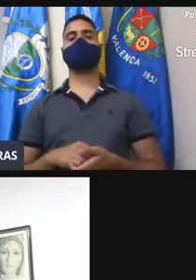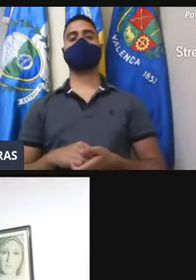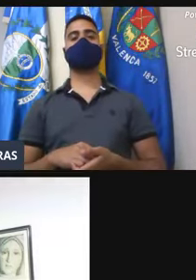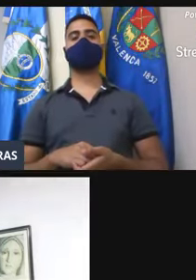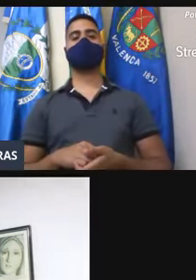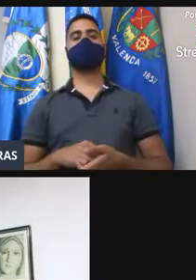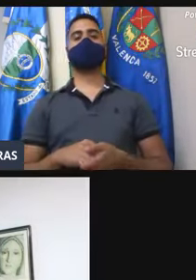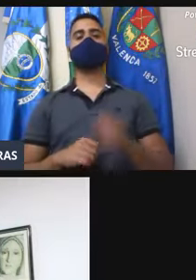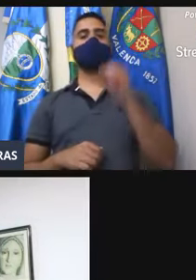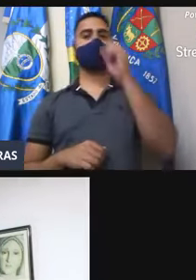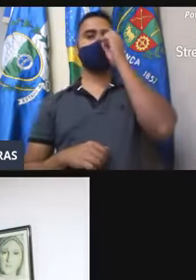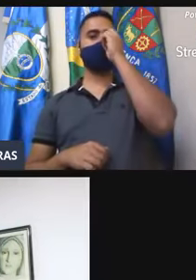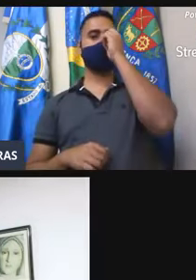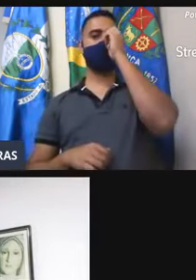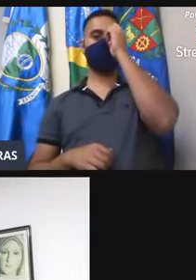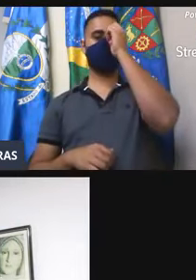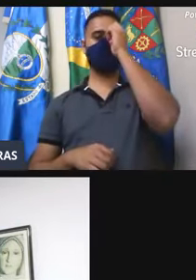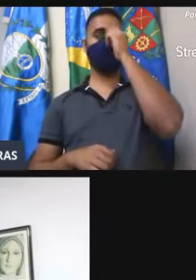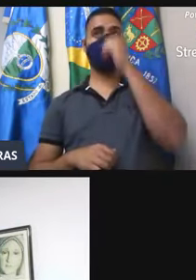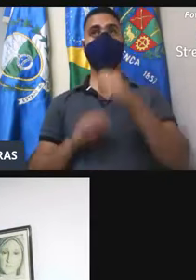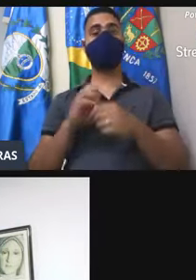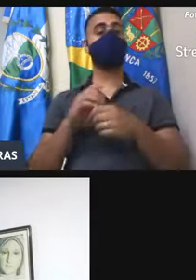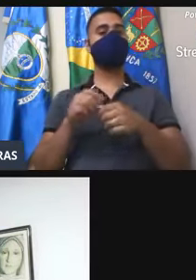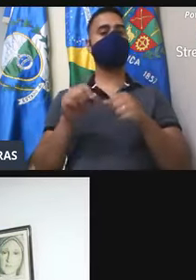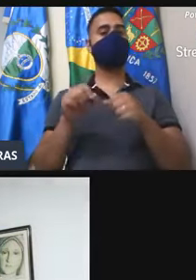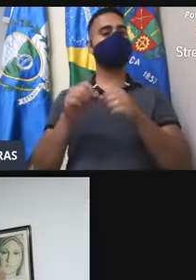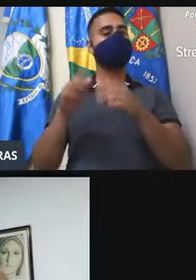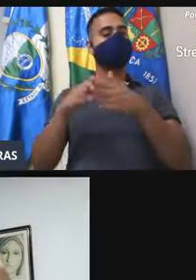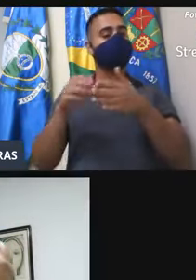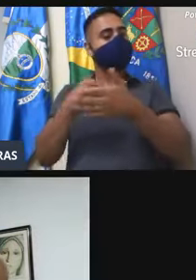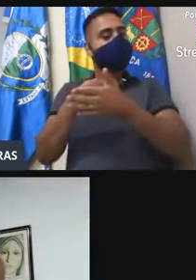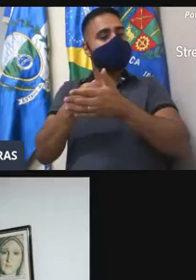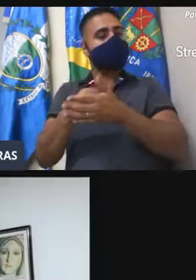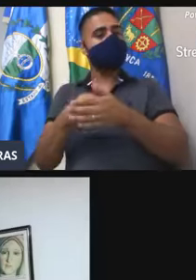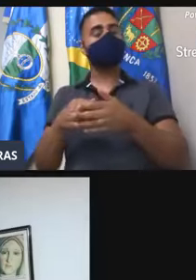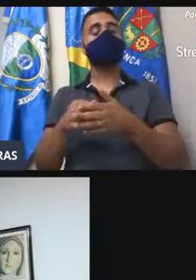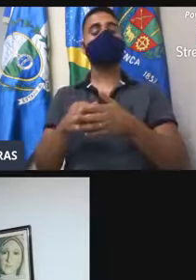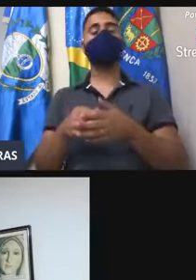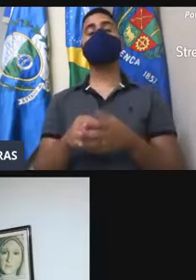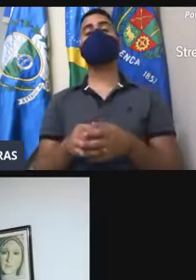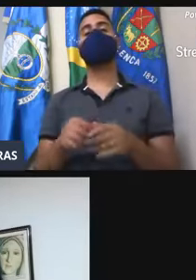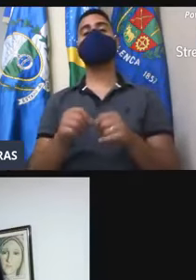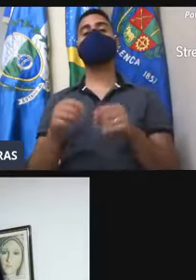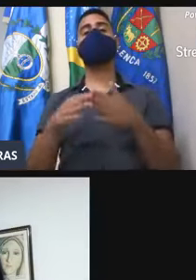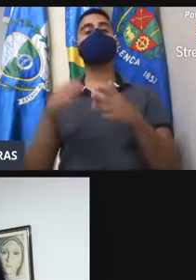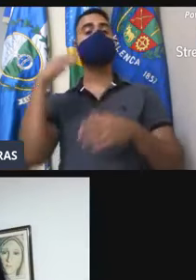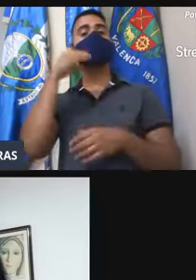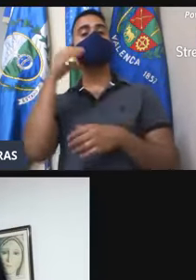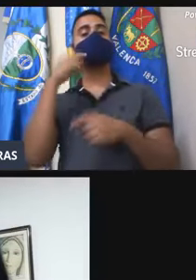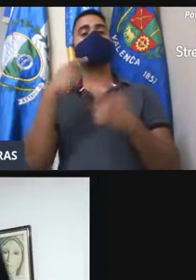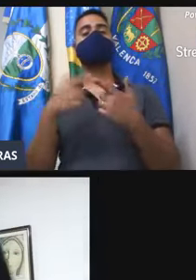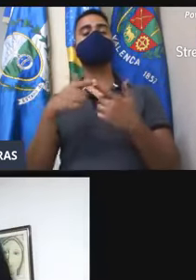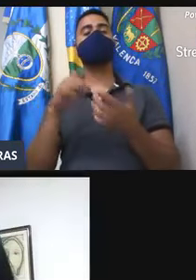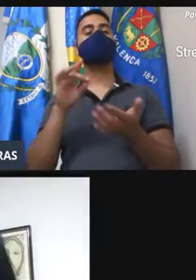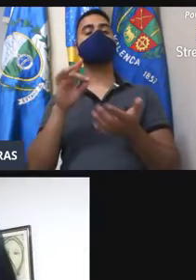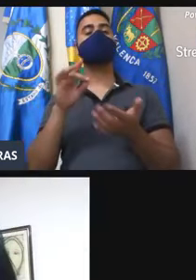uma de certa forma, uma prensa lá para ver se agiliza isso aí, que a gente